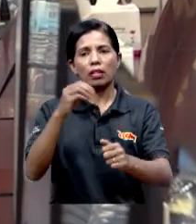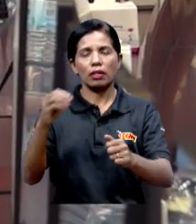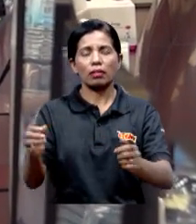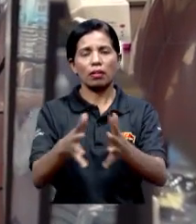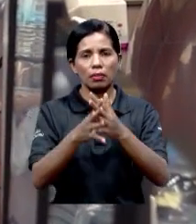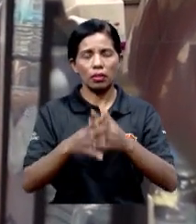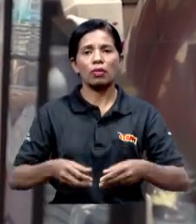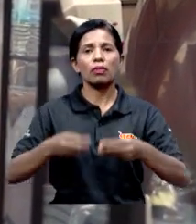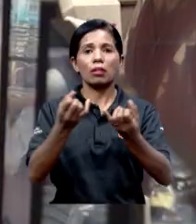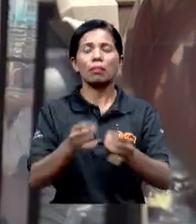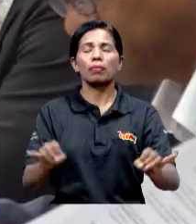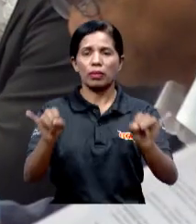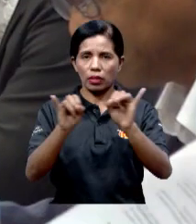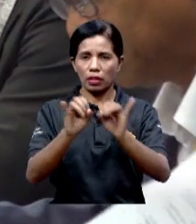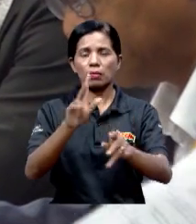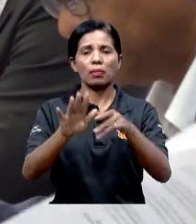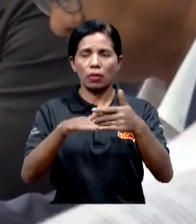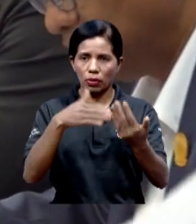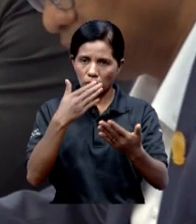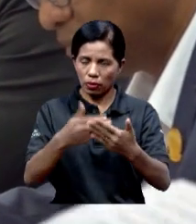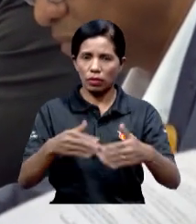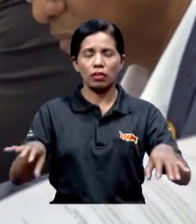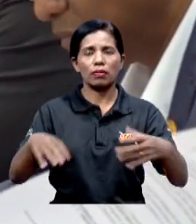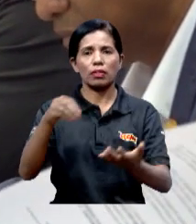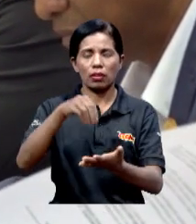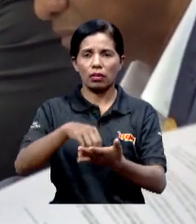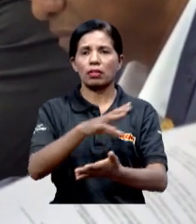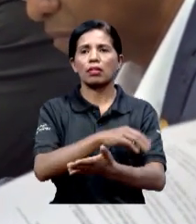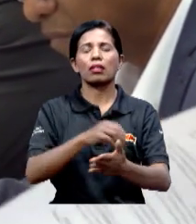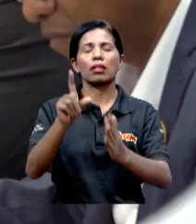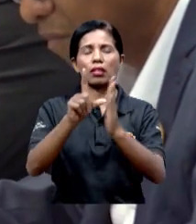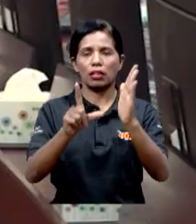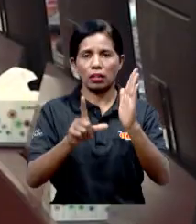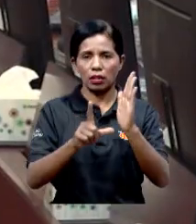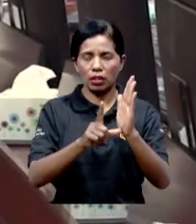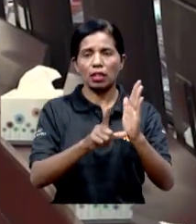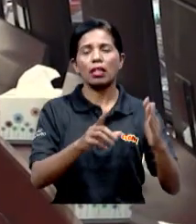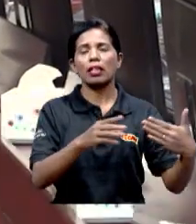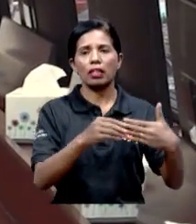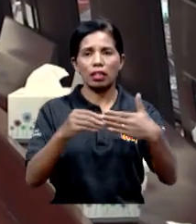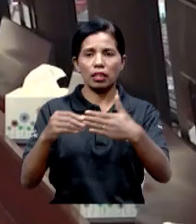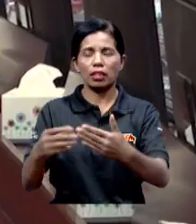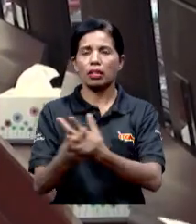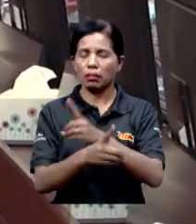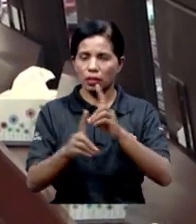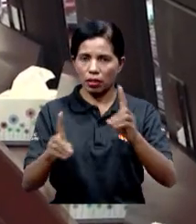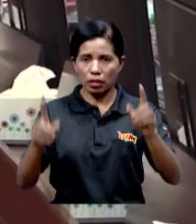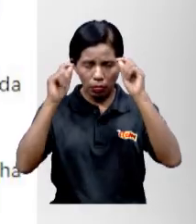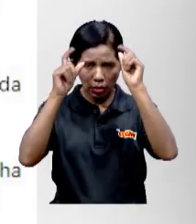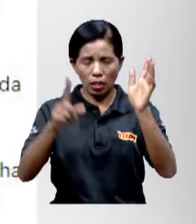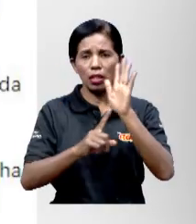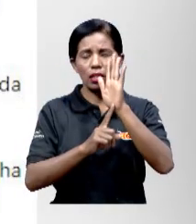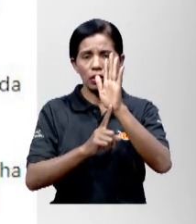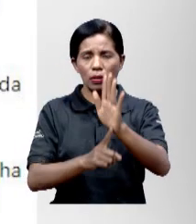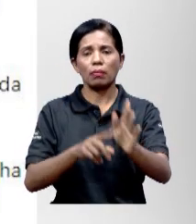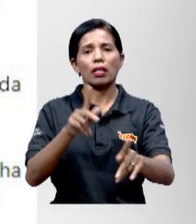foi importância para esforço roto onde estabelece ricas ordem democrática em Mianmar. Timor-Leste mos ato solidariedade para o povo